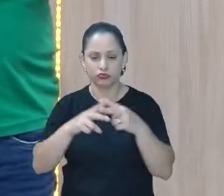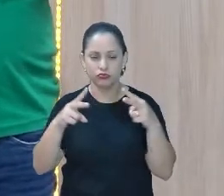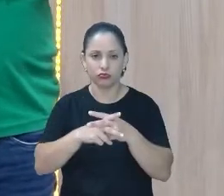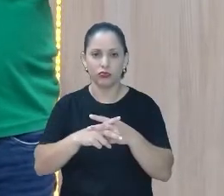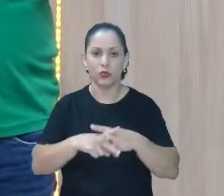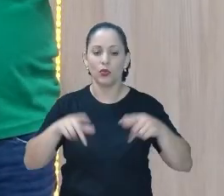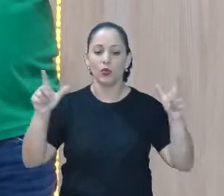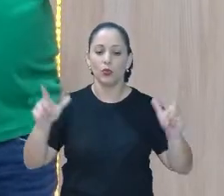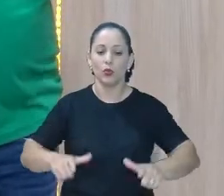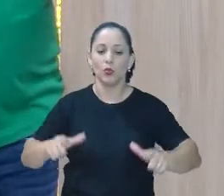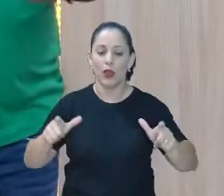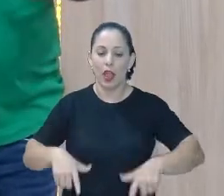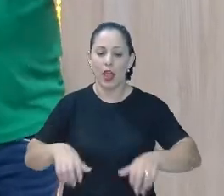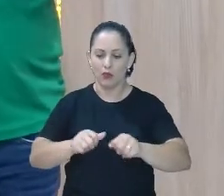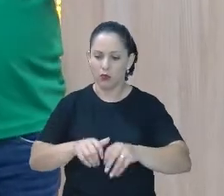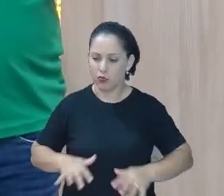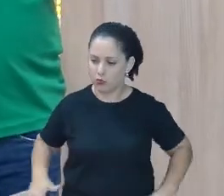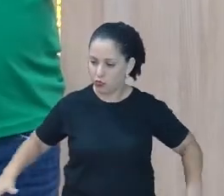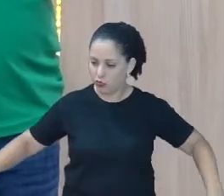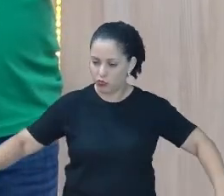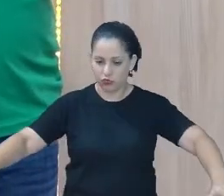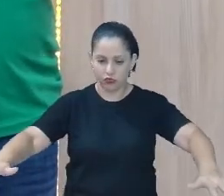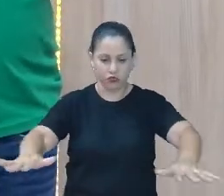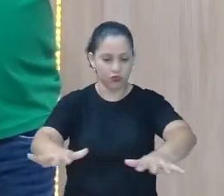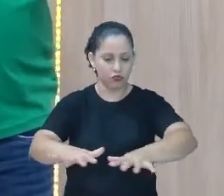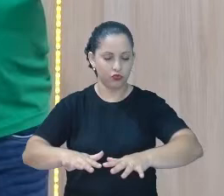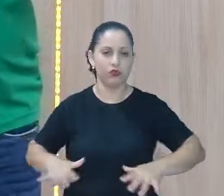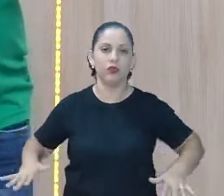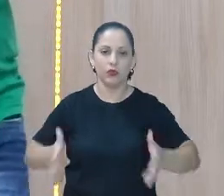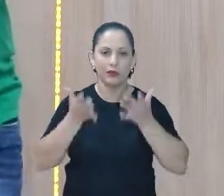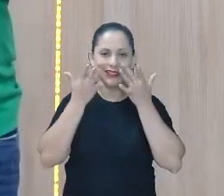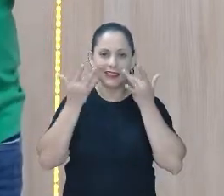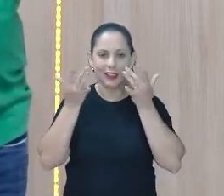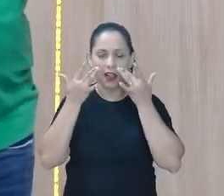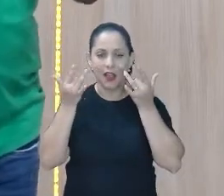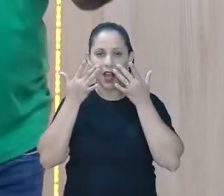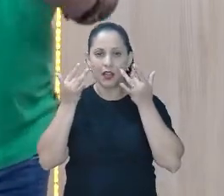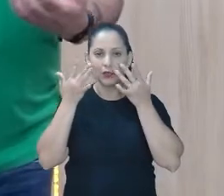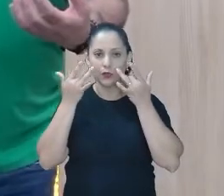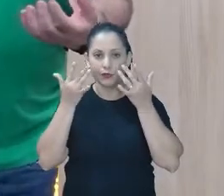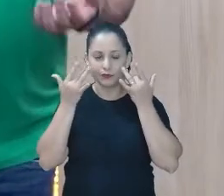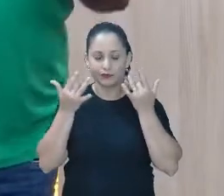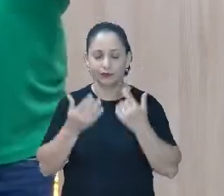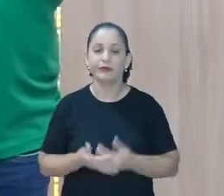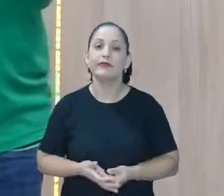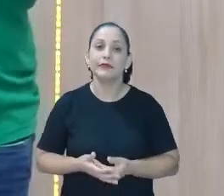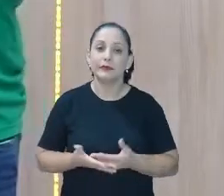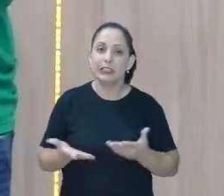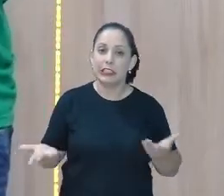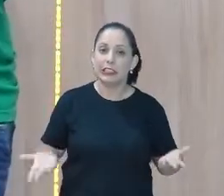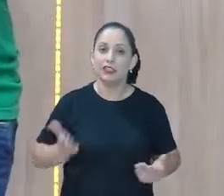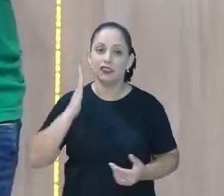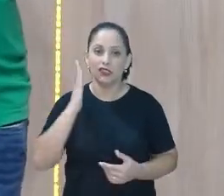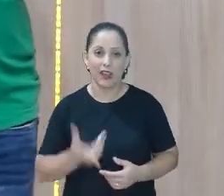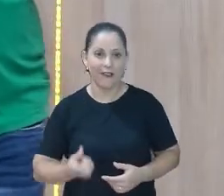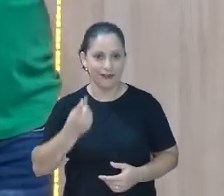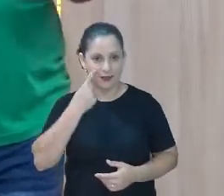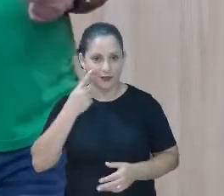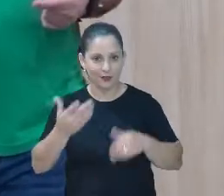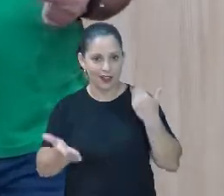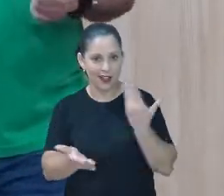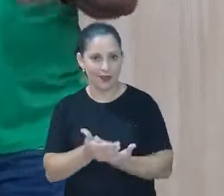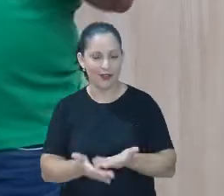um grande teatro, né, que seria um grande teatro, um grande local de espetáculos, né, que a gente viu, inclusive, na